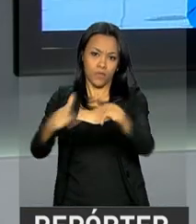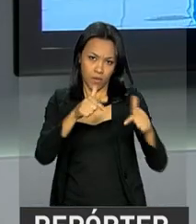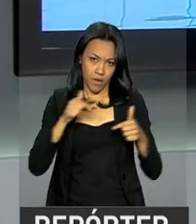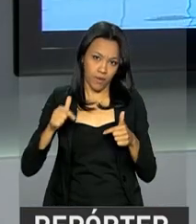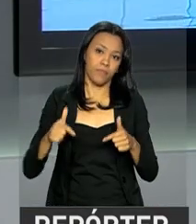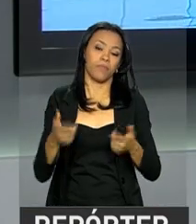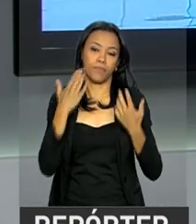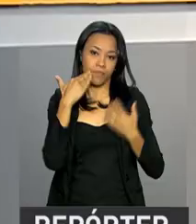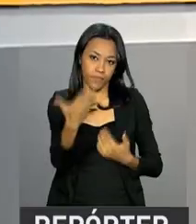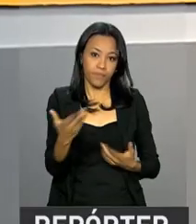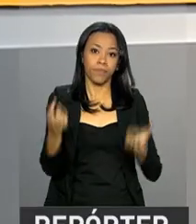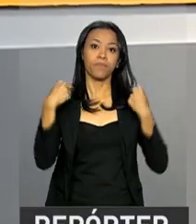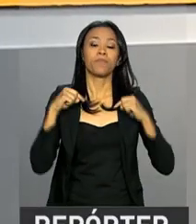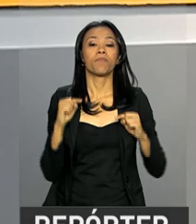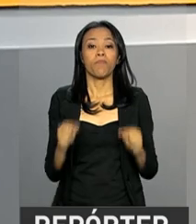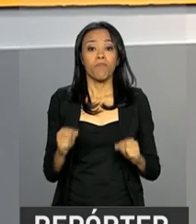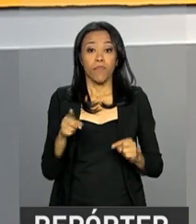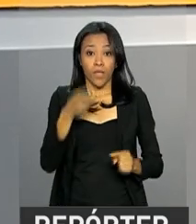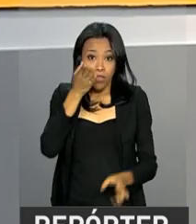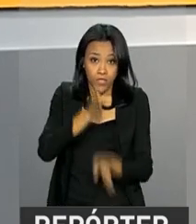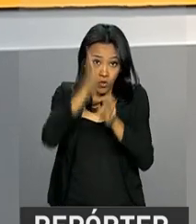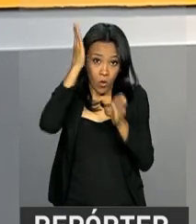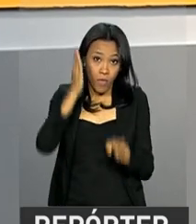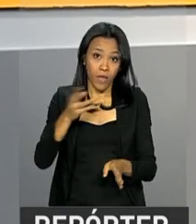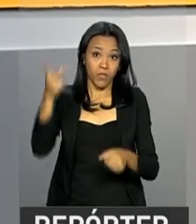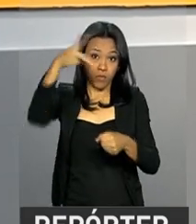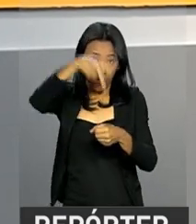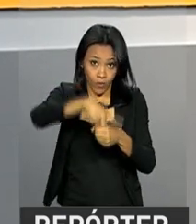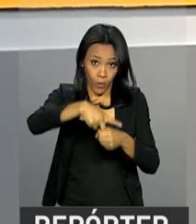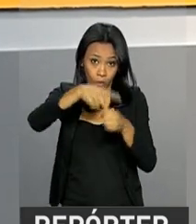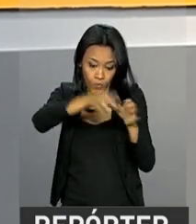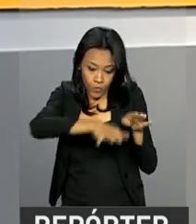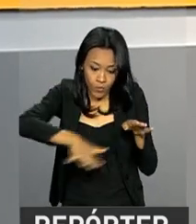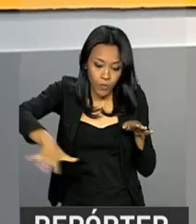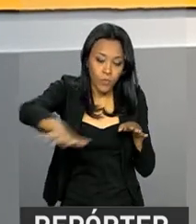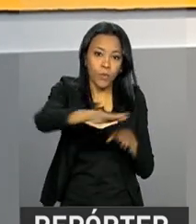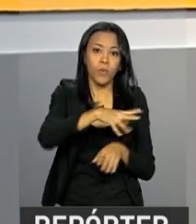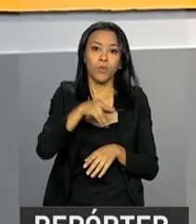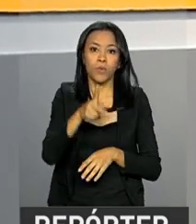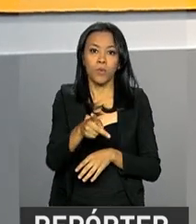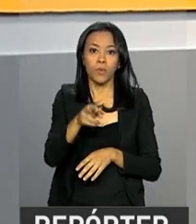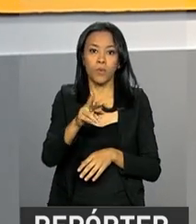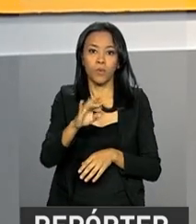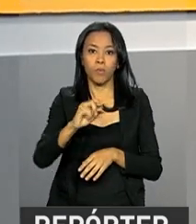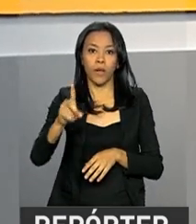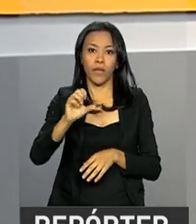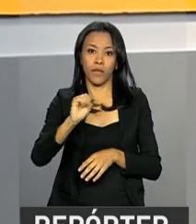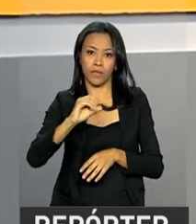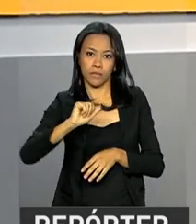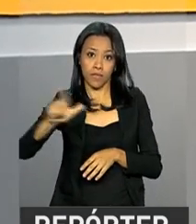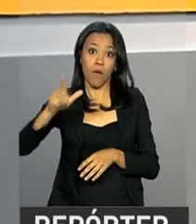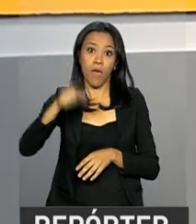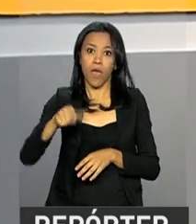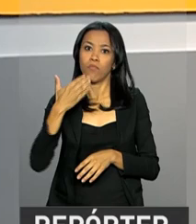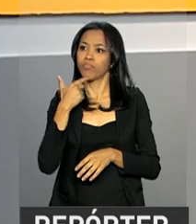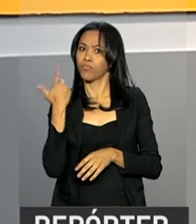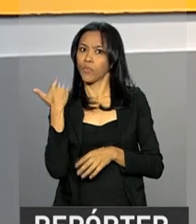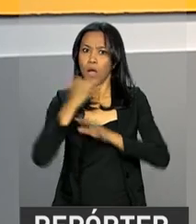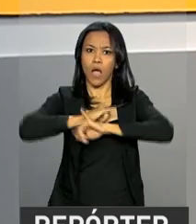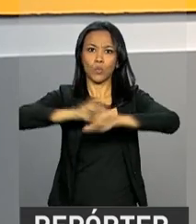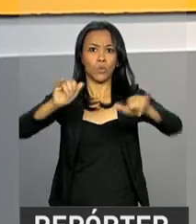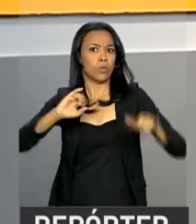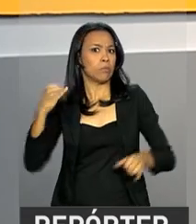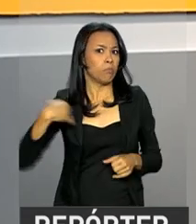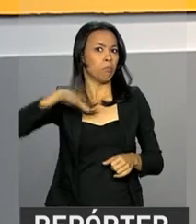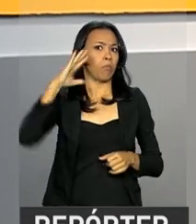Mara. As descobertas do petróleo na camada do pré-sal estão entre os anúncios mais importantes da última década e colocam